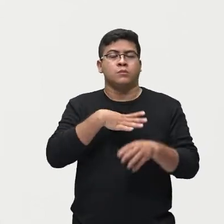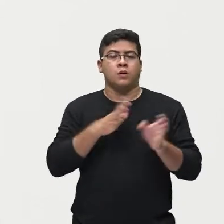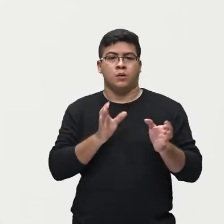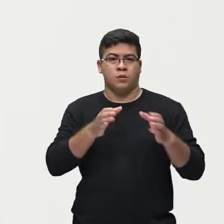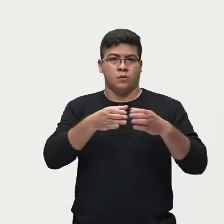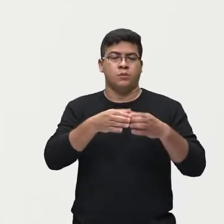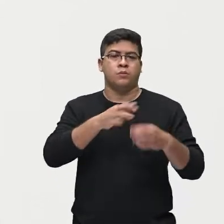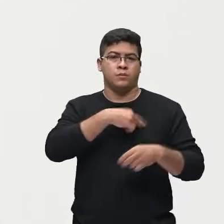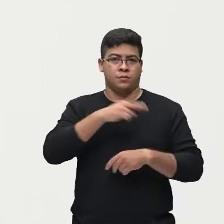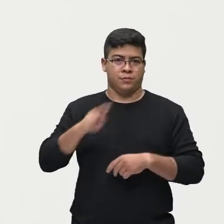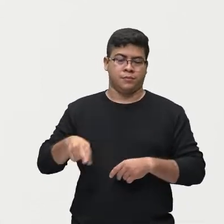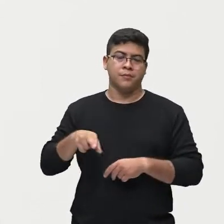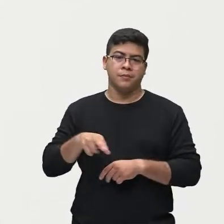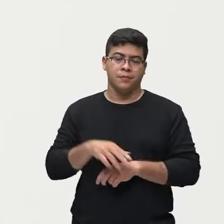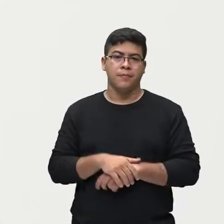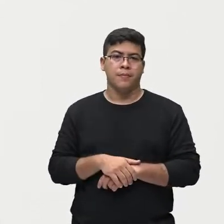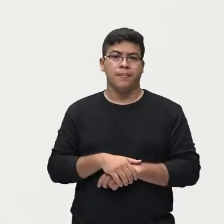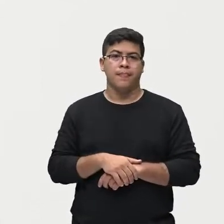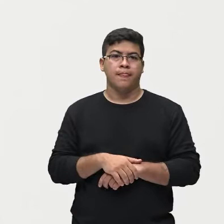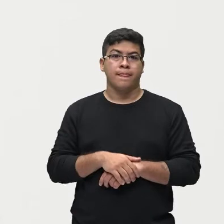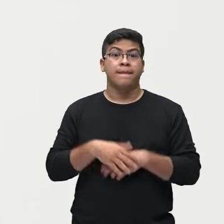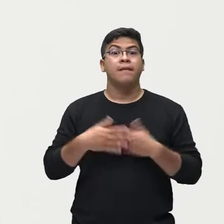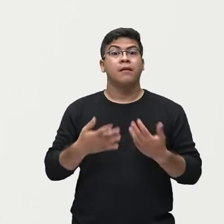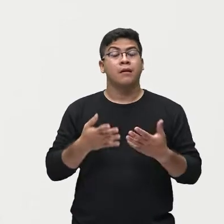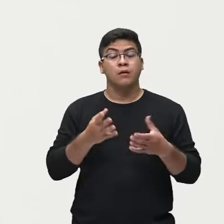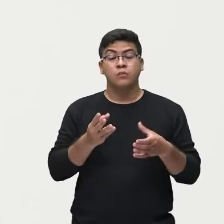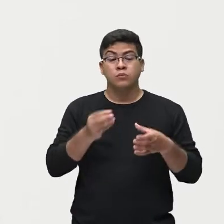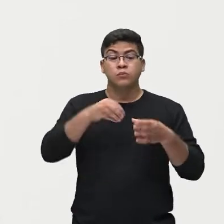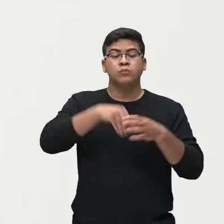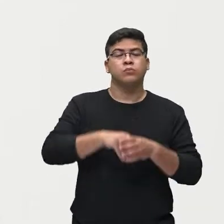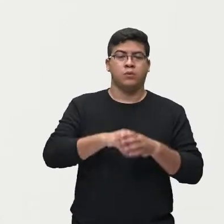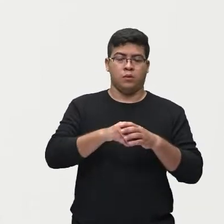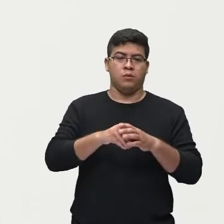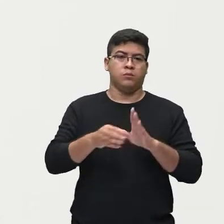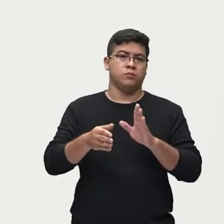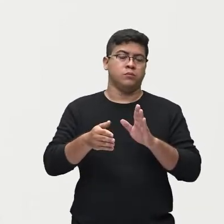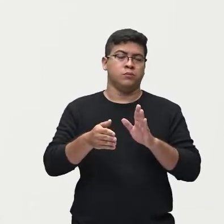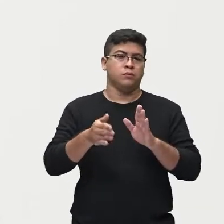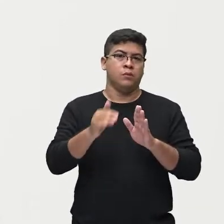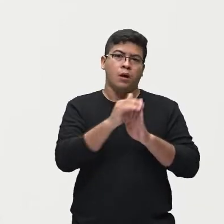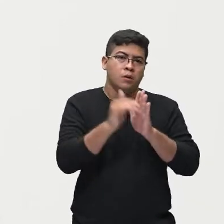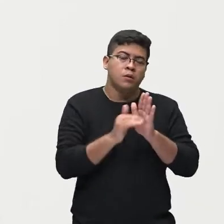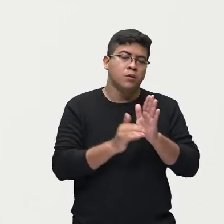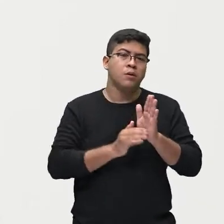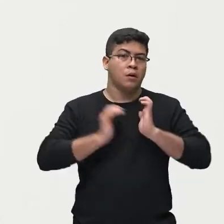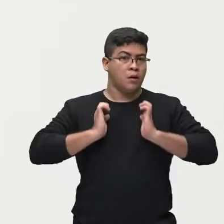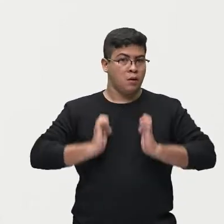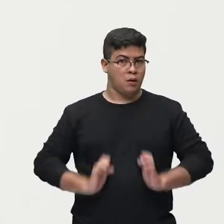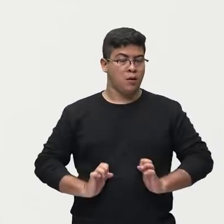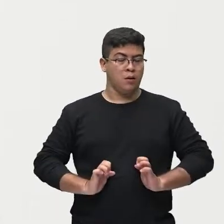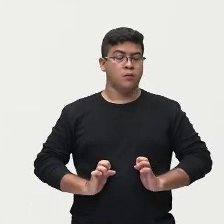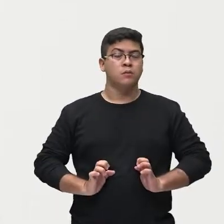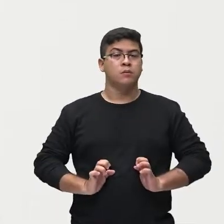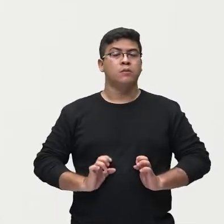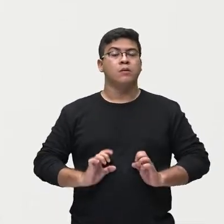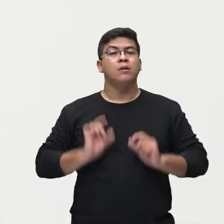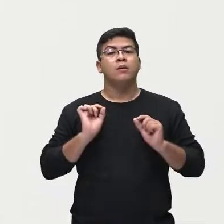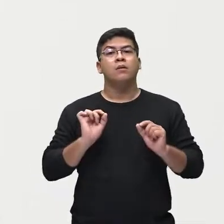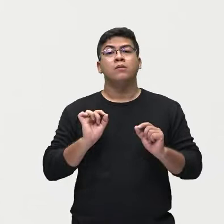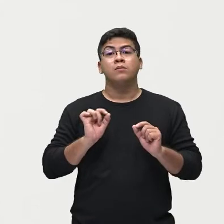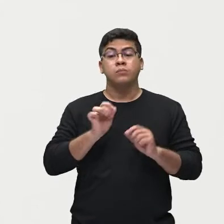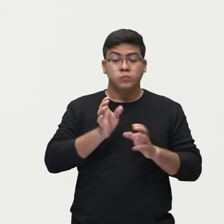religiosa. E esses princípios éticos, eles ocorrem dentro do nos universos religiosos porque